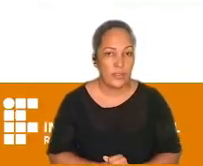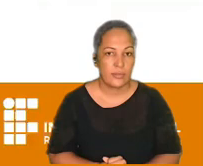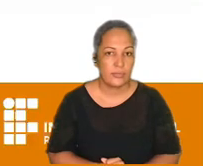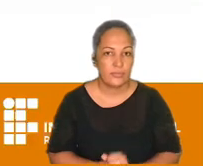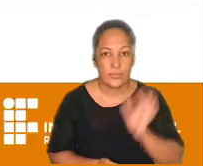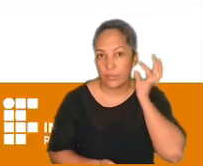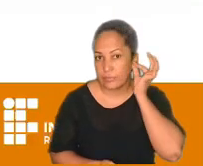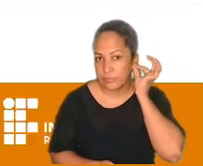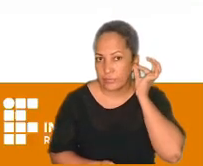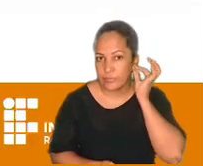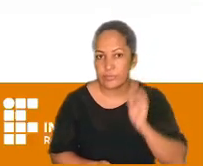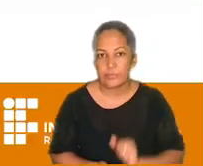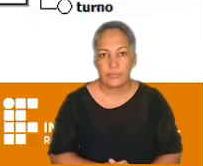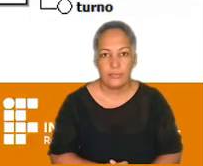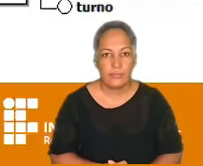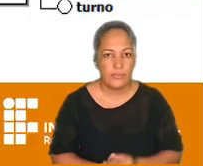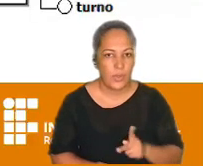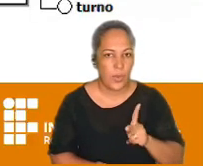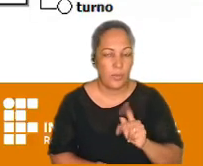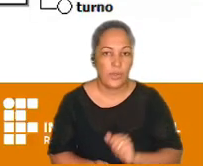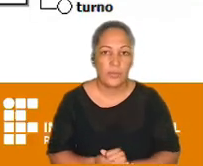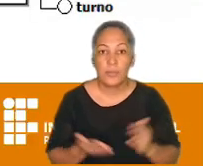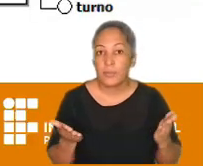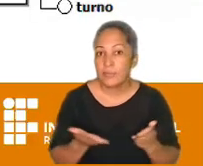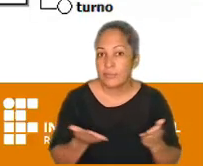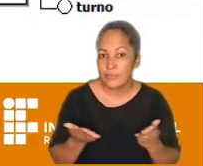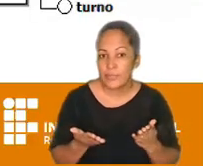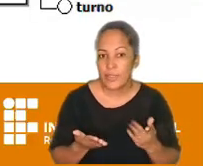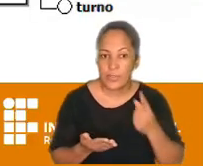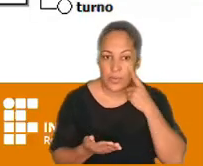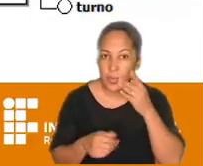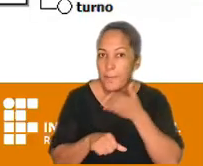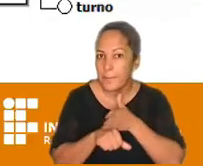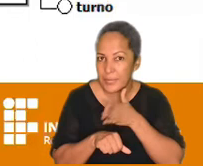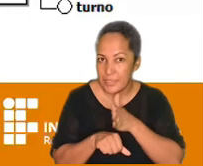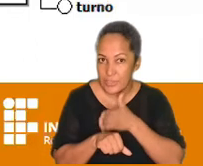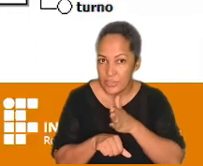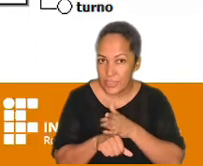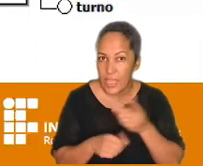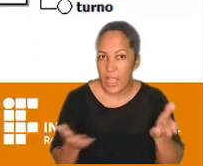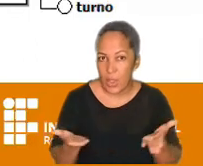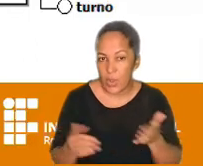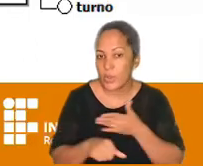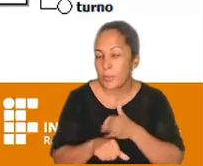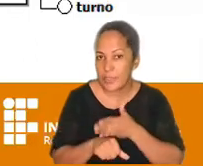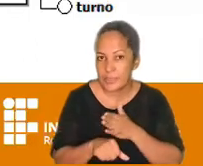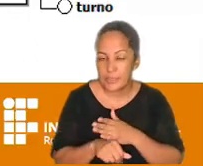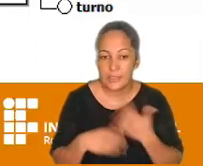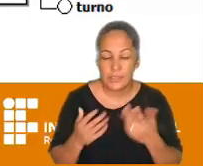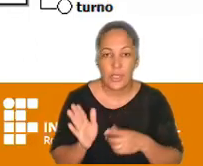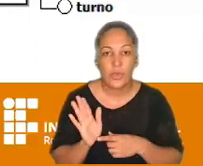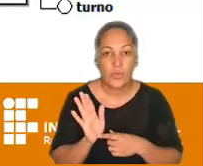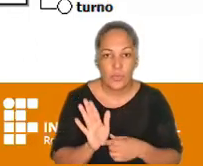Beleza, galera? Tá top? Bora. Agora, então, vamos praticar, tá? Hora de